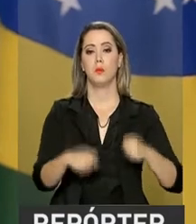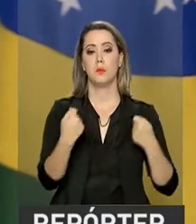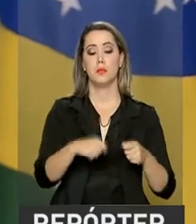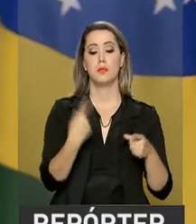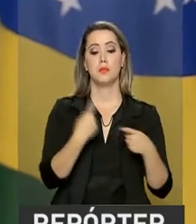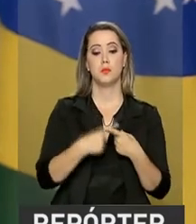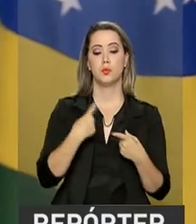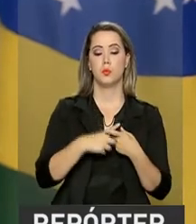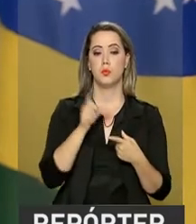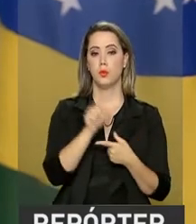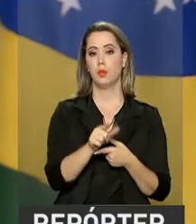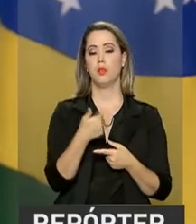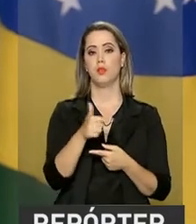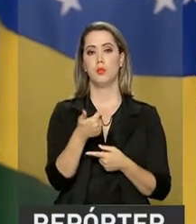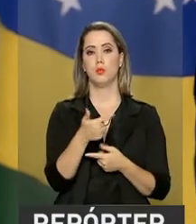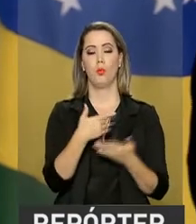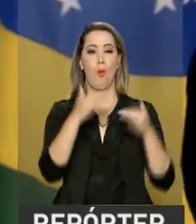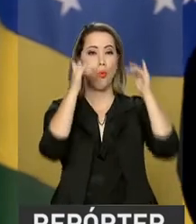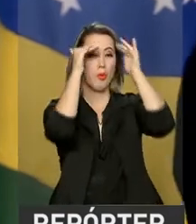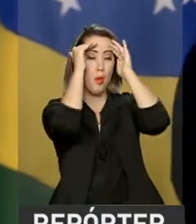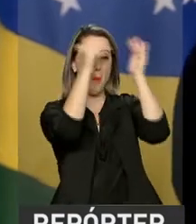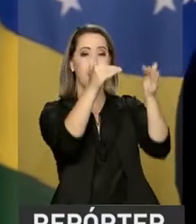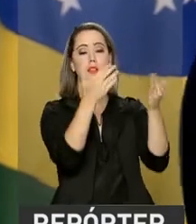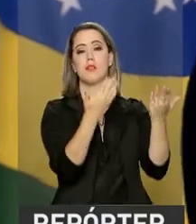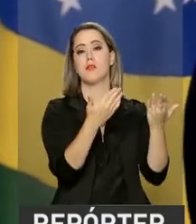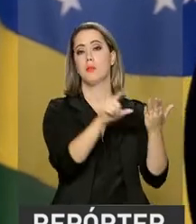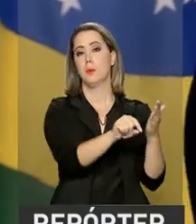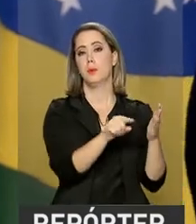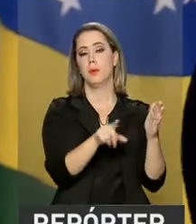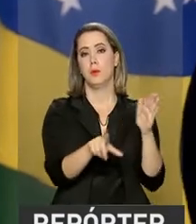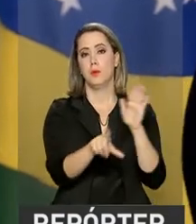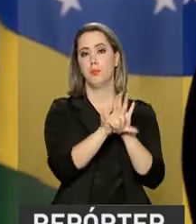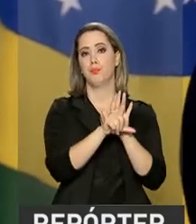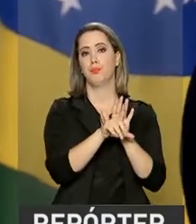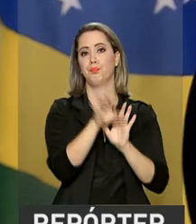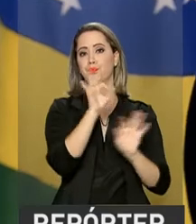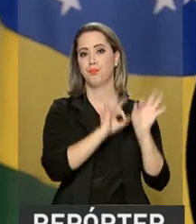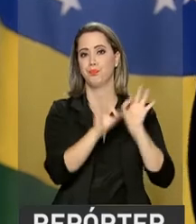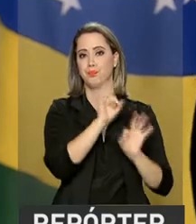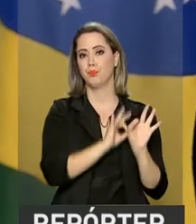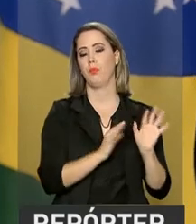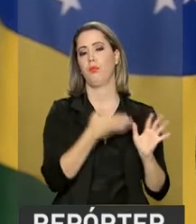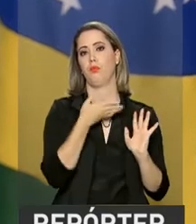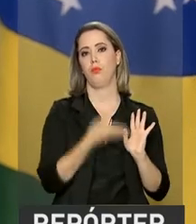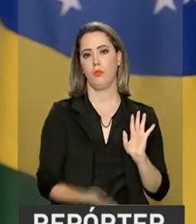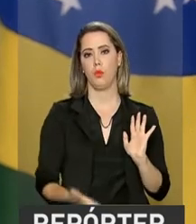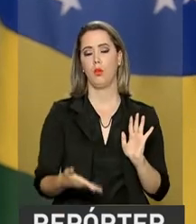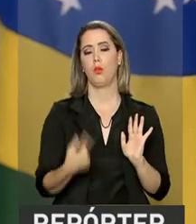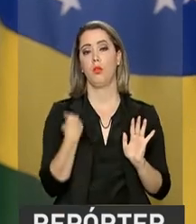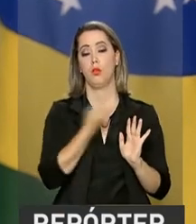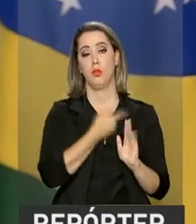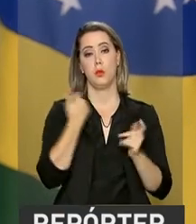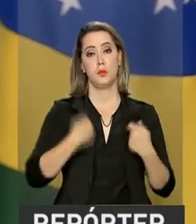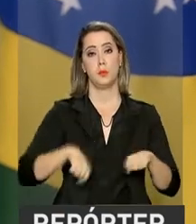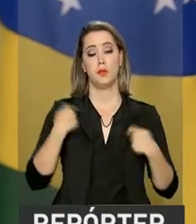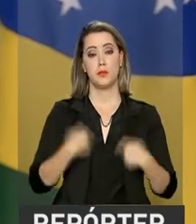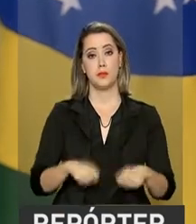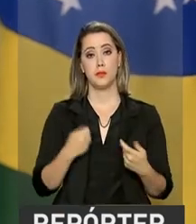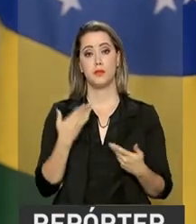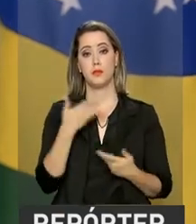porque não se dá cumprimento muitas e muitas vezes a ordem institucional e o que nós precisamos